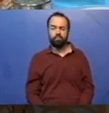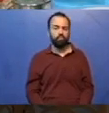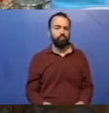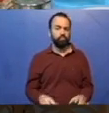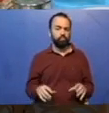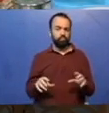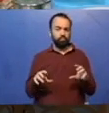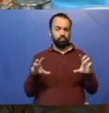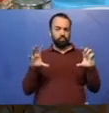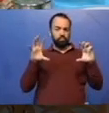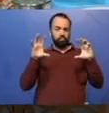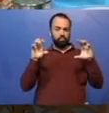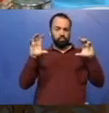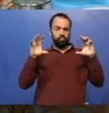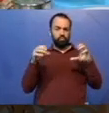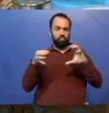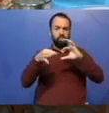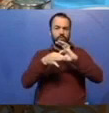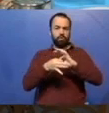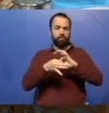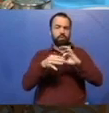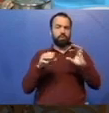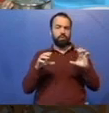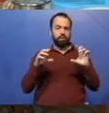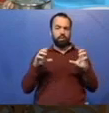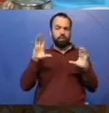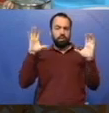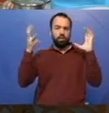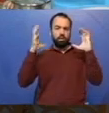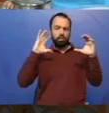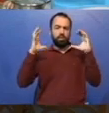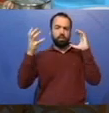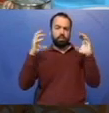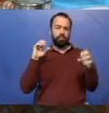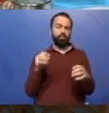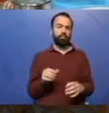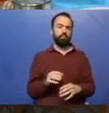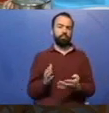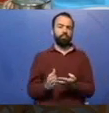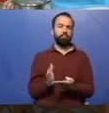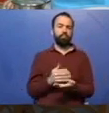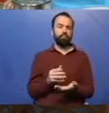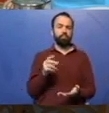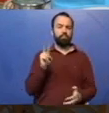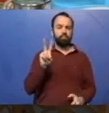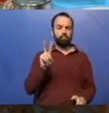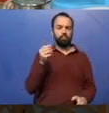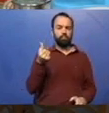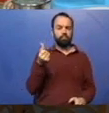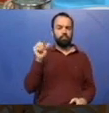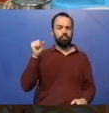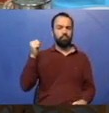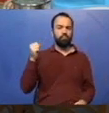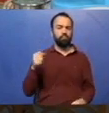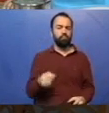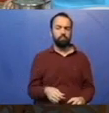As nuvens e o tempo. Página 268 da sua apostila.